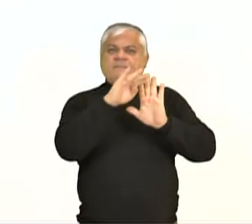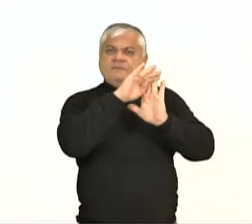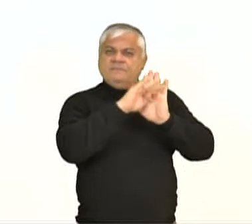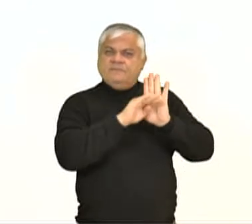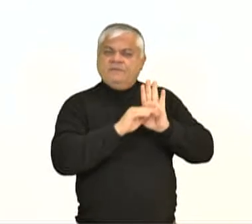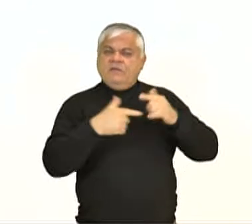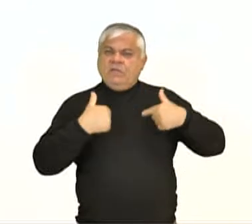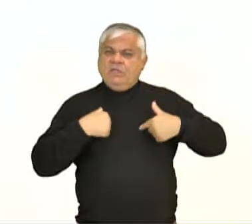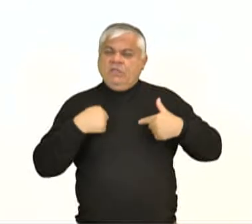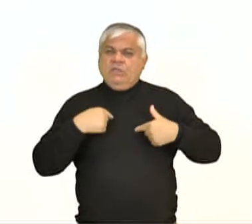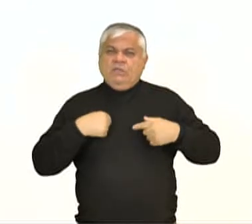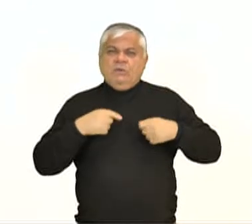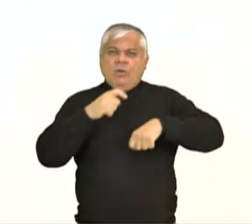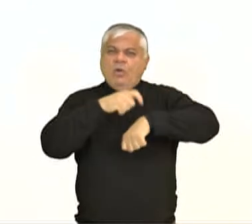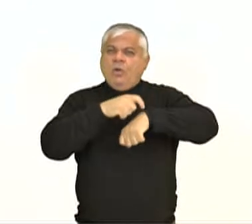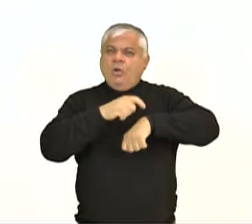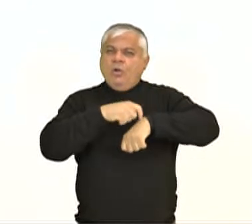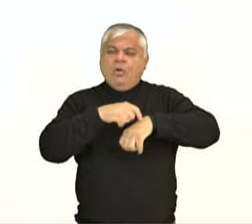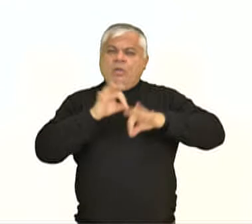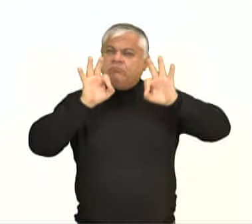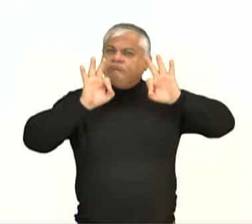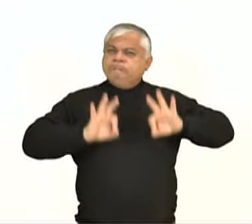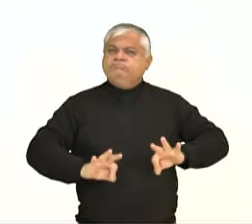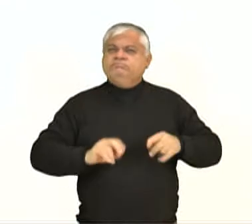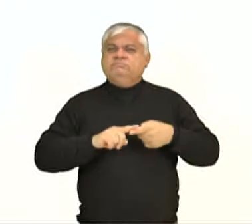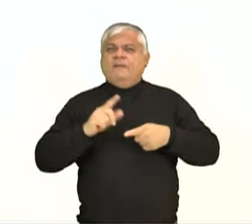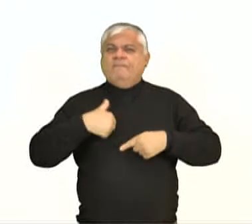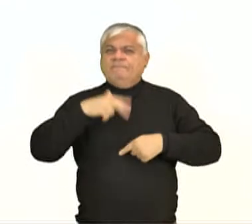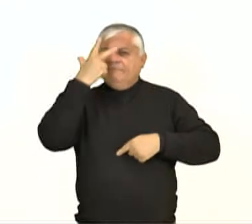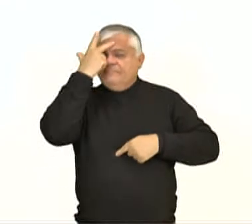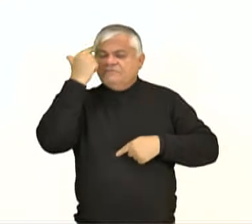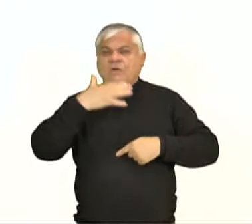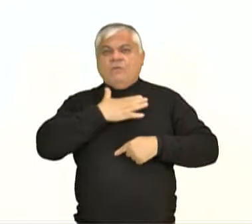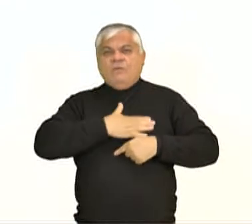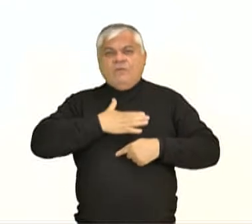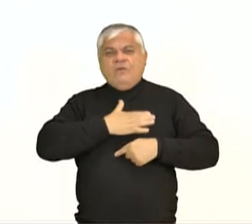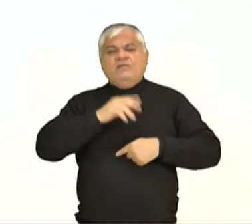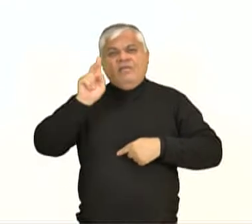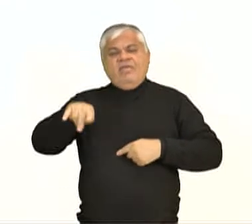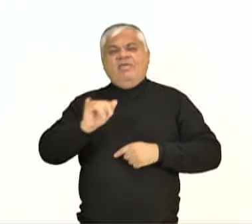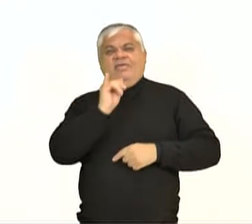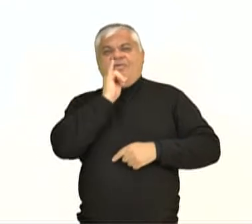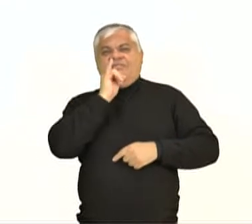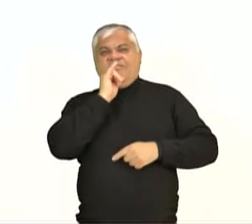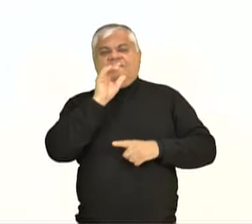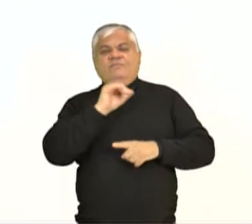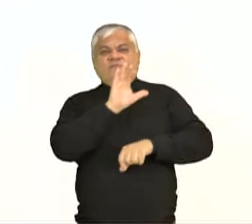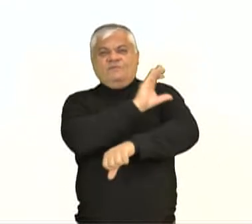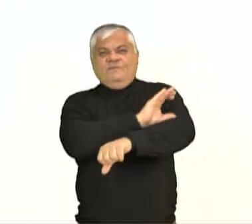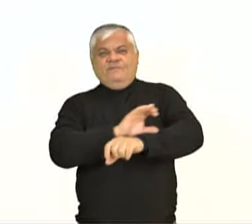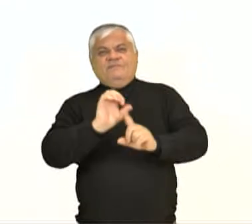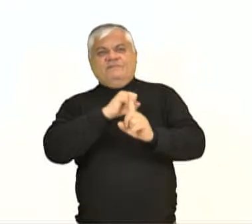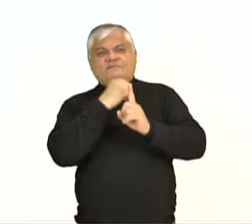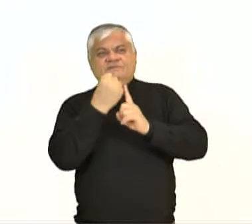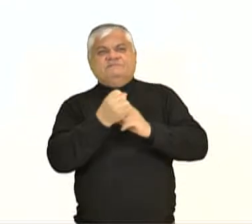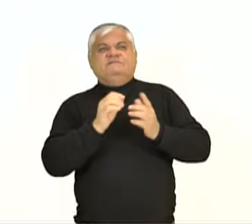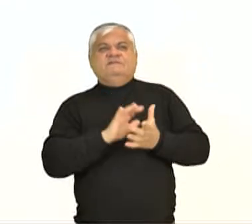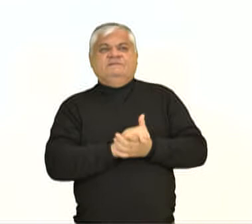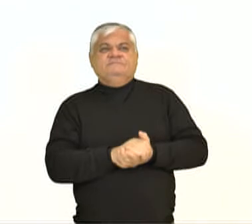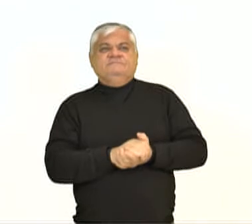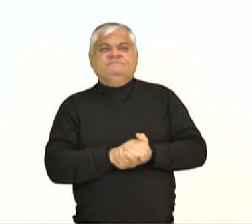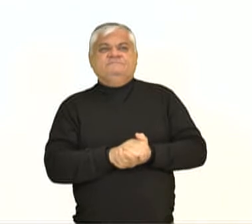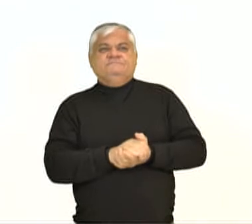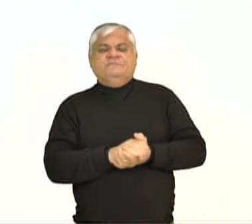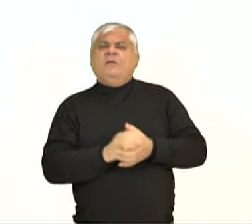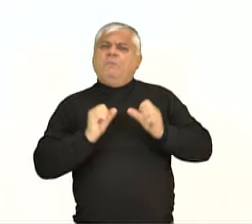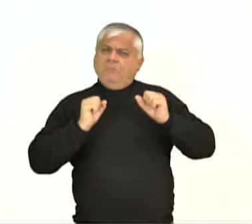pessoa pontual, né? Ser uma pessoa solícita, são exemplos de comportamentos sociais adequados, né? E esses comportamentos, eles